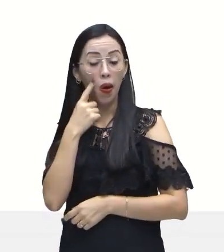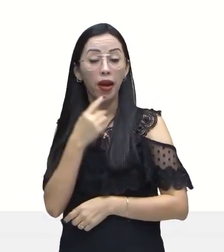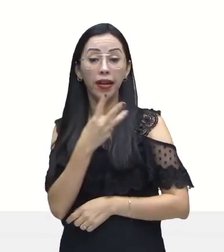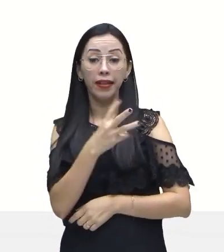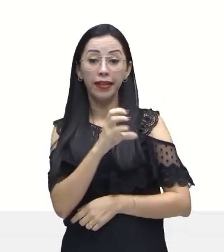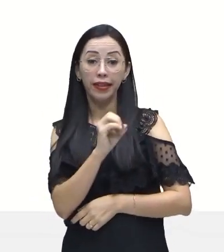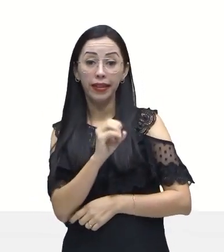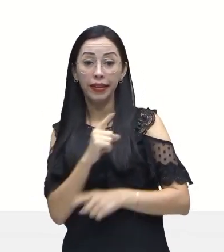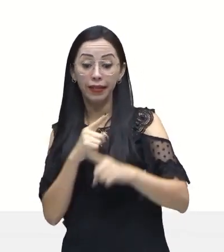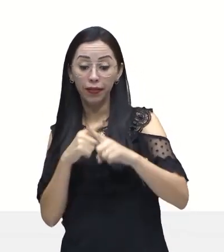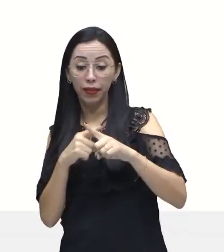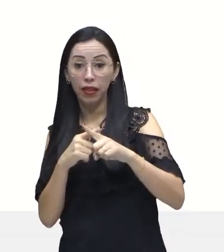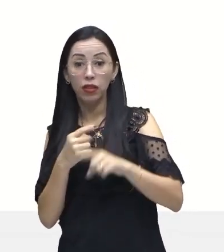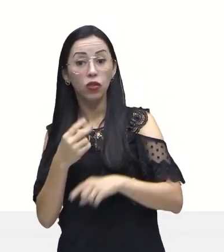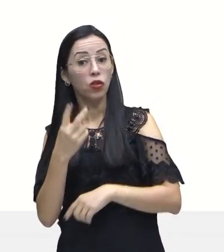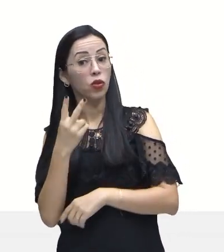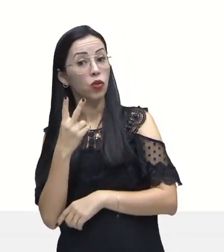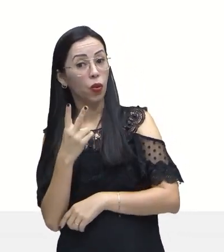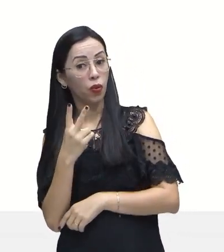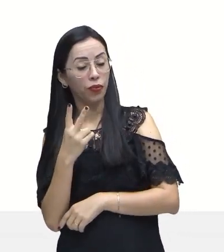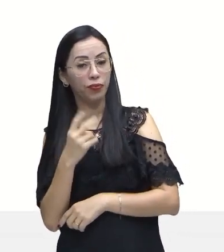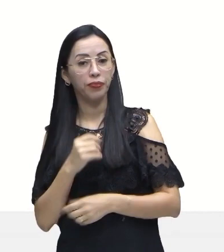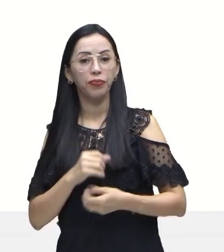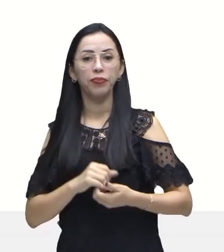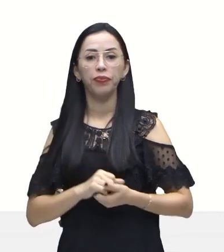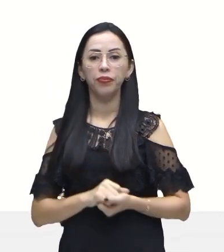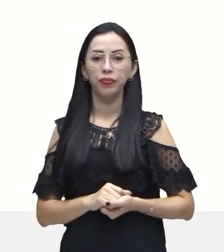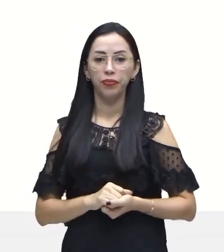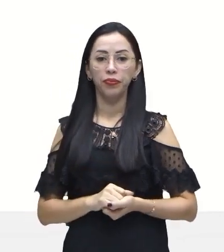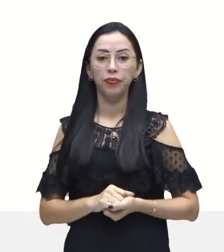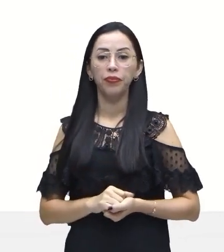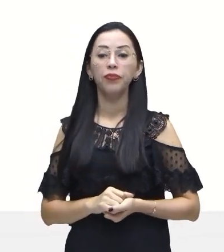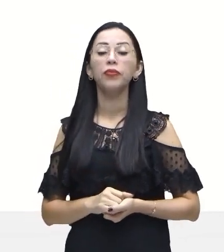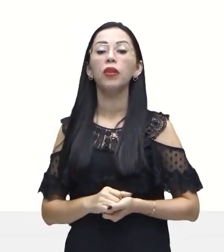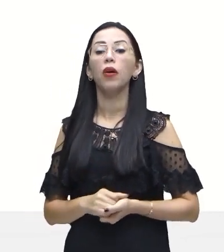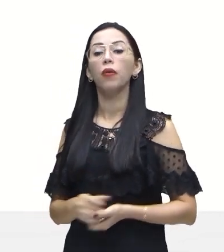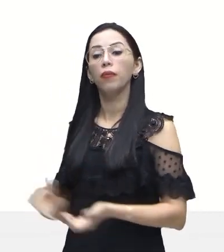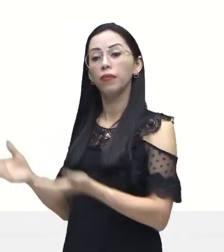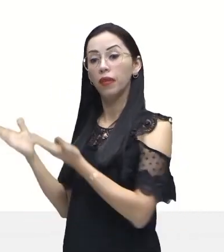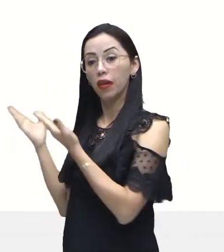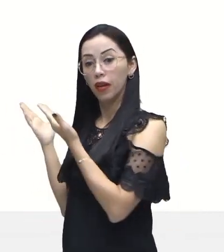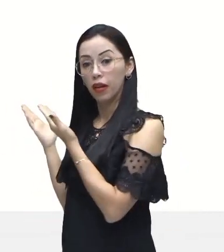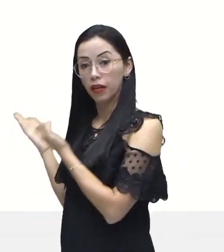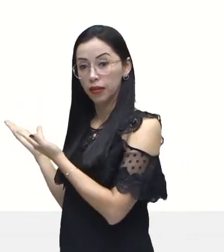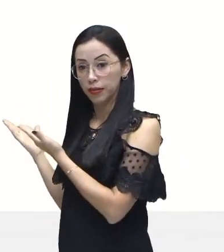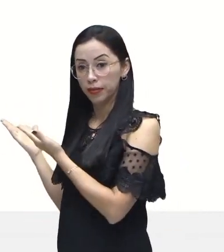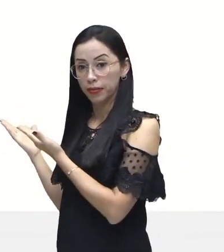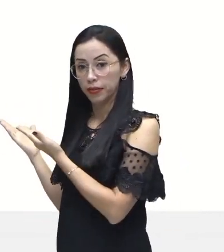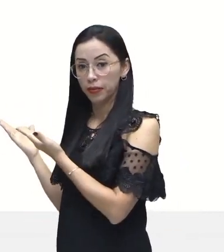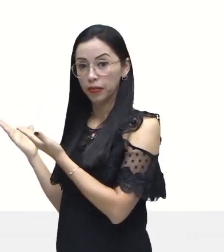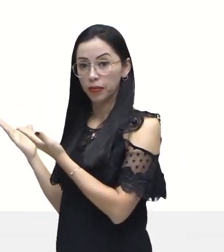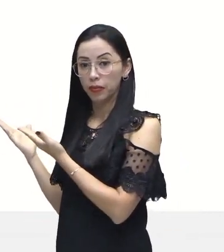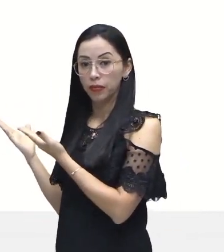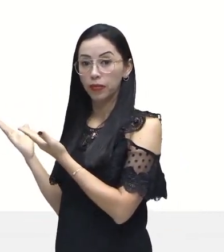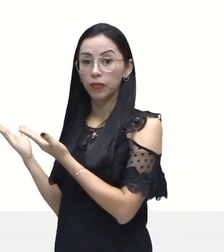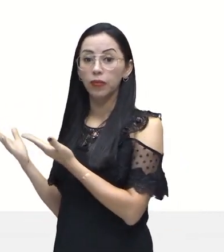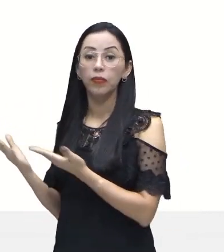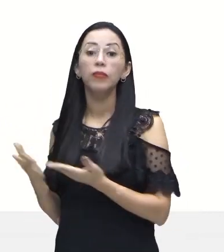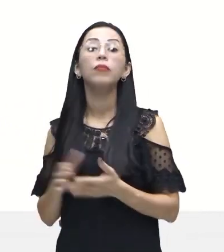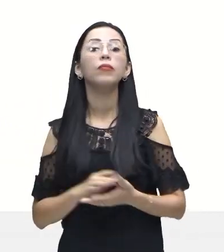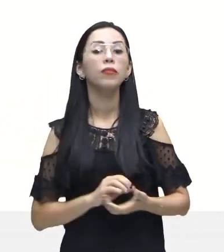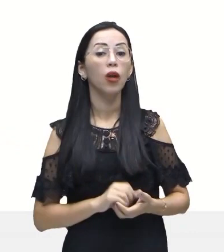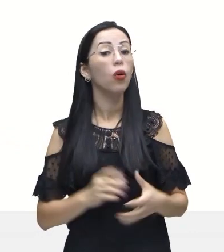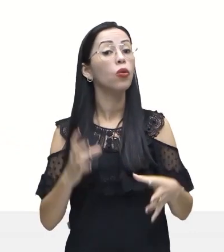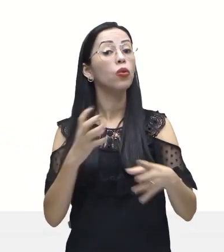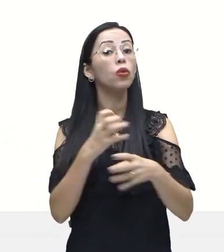total de meses, que são 2. Então, 2 vezes 0, 0, e 3 vezes 2, 6. Então, eu tenho um total